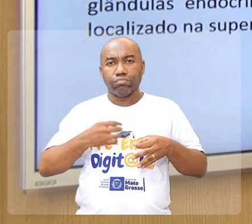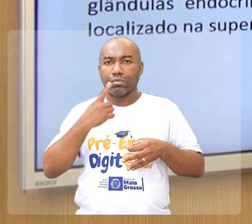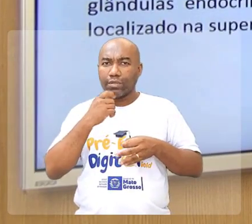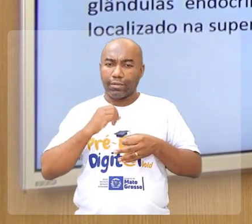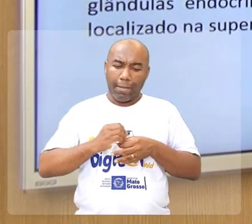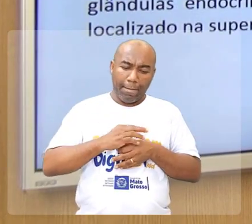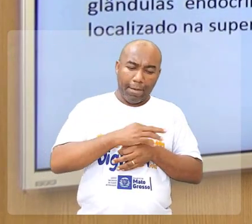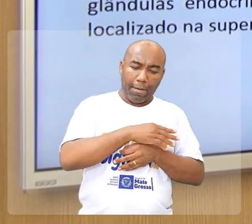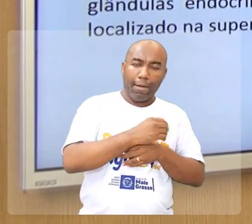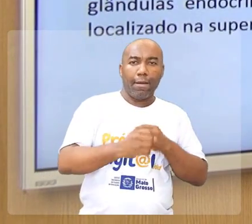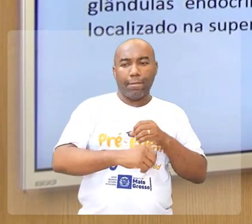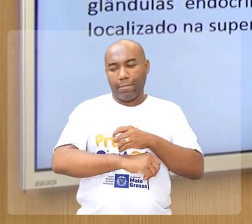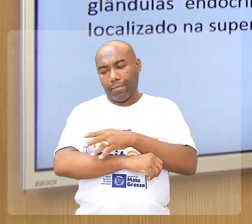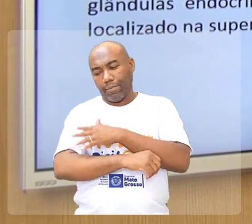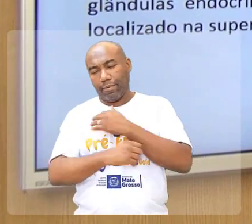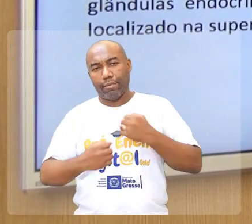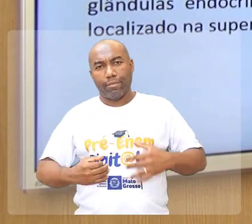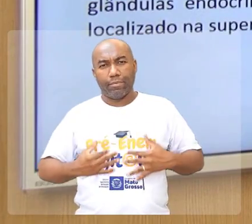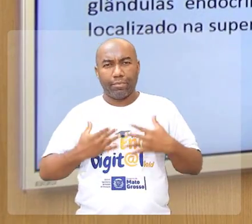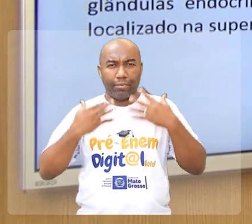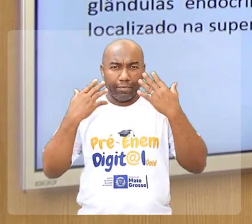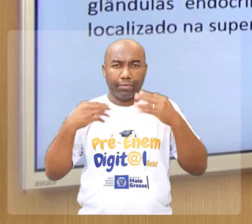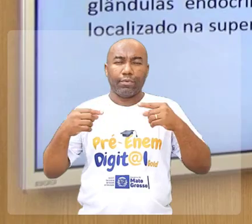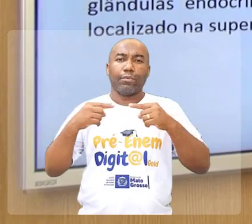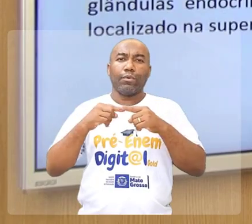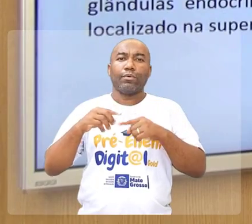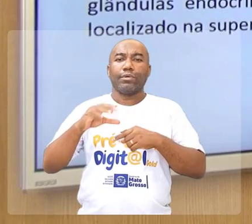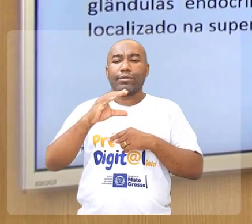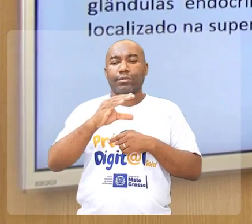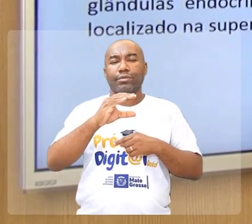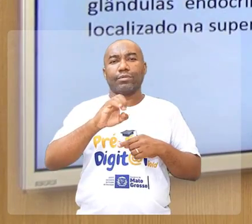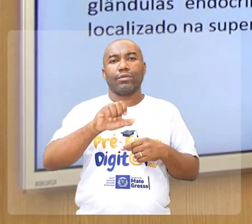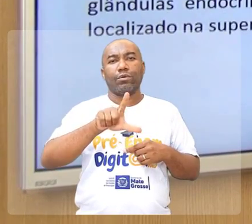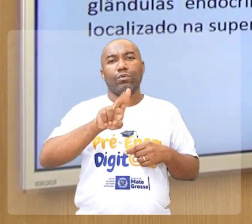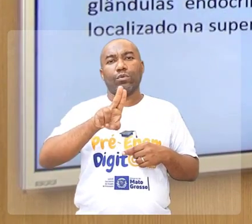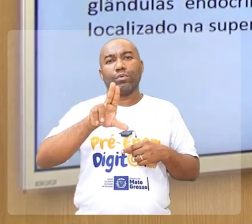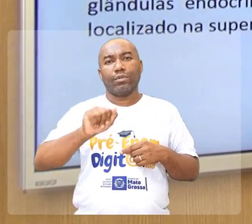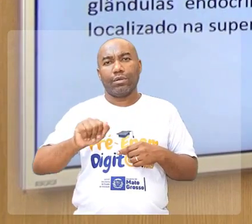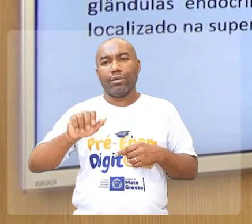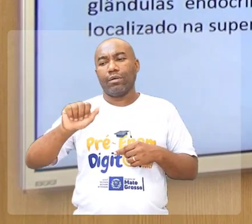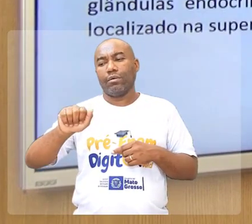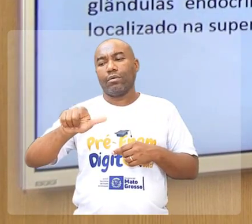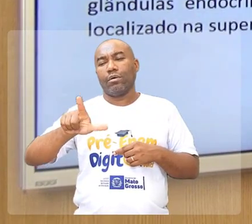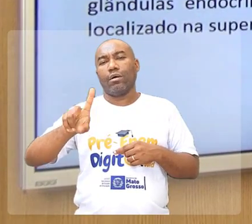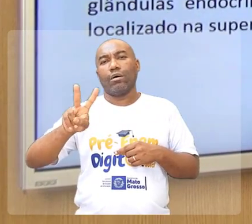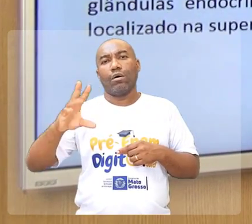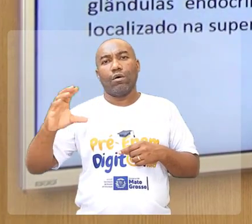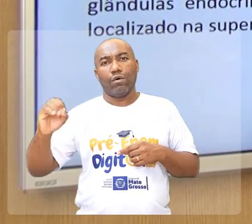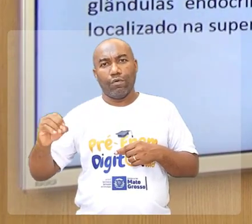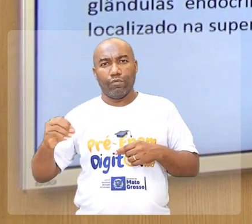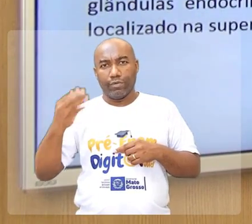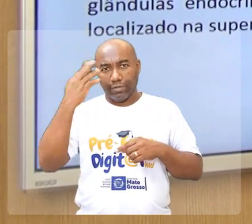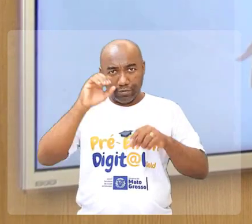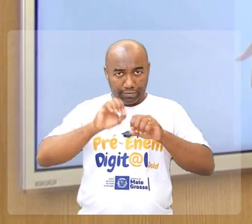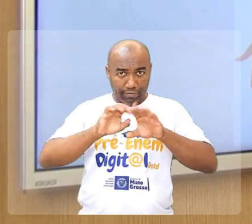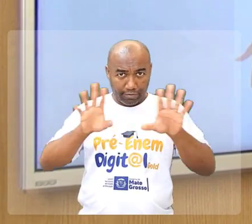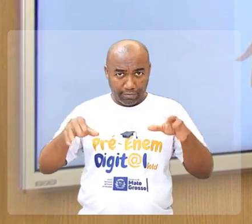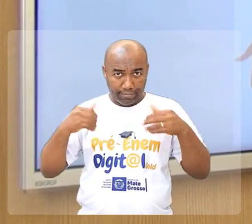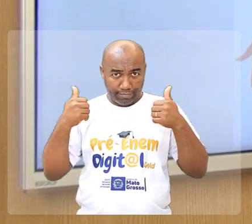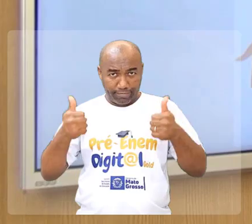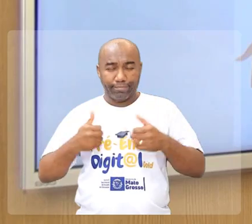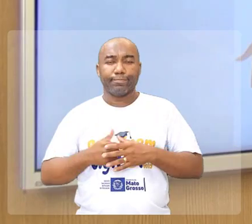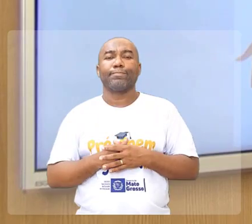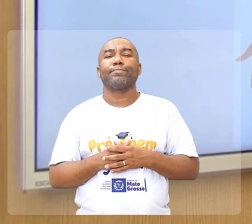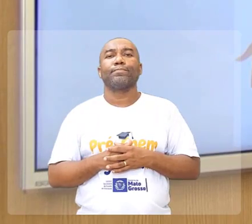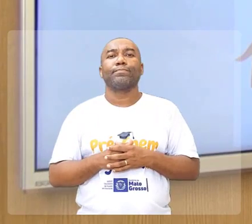e vão agir nas células-alvo. Eu espero que tenha ficado claro essa primeira parte para você, tá